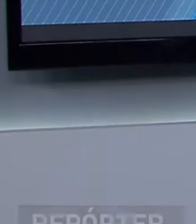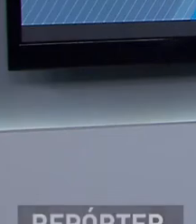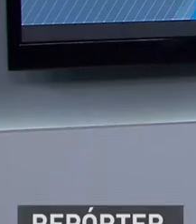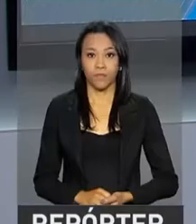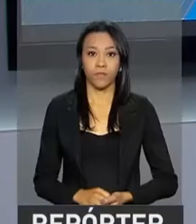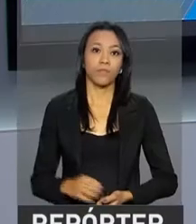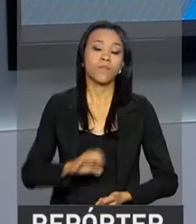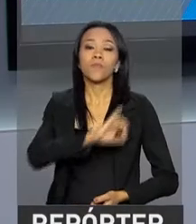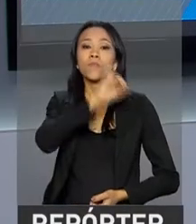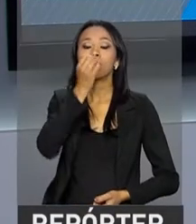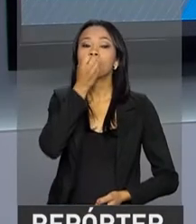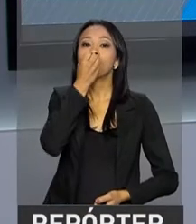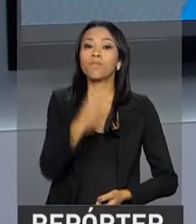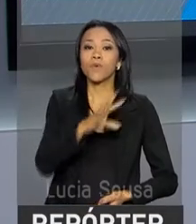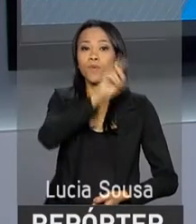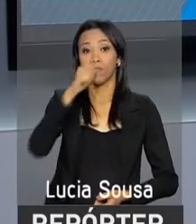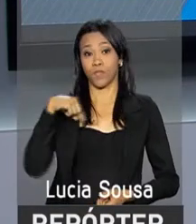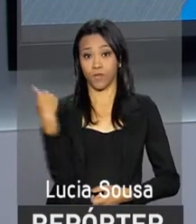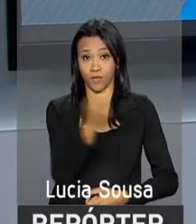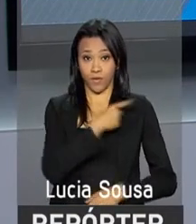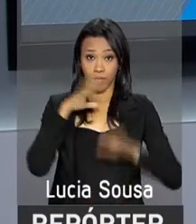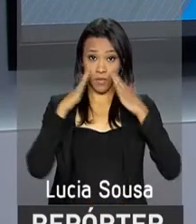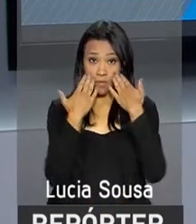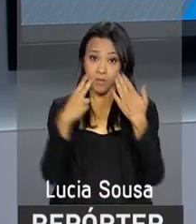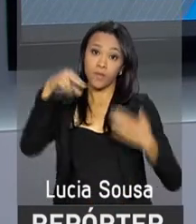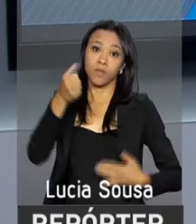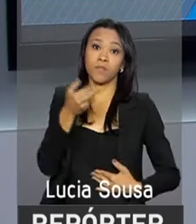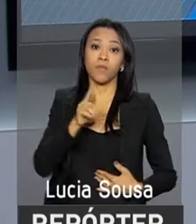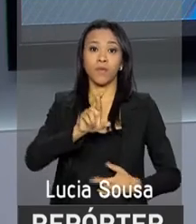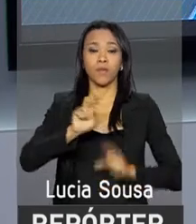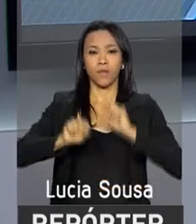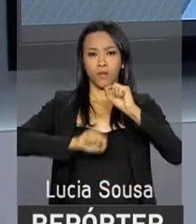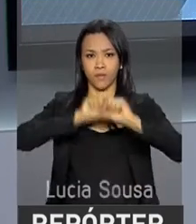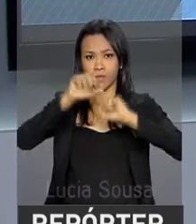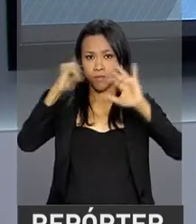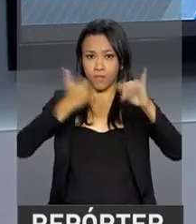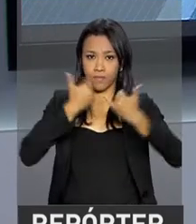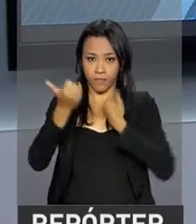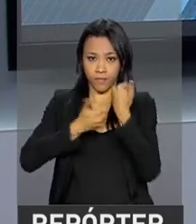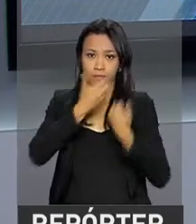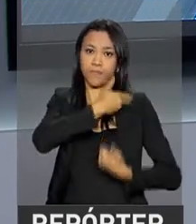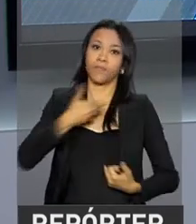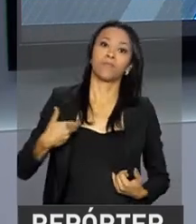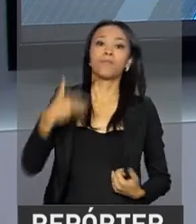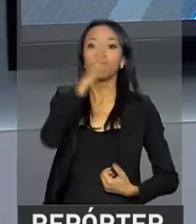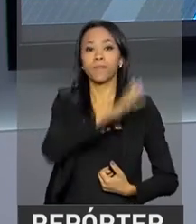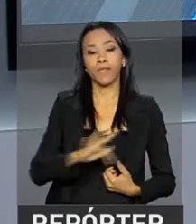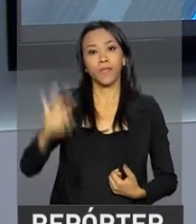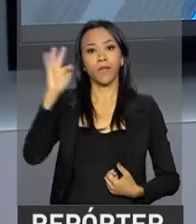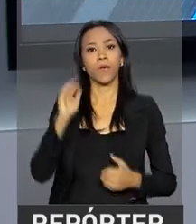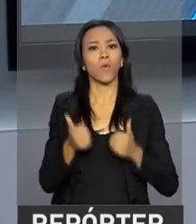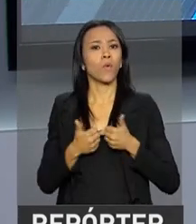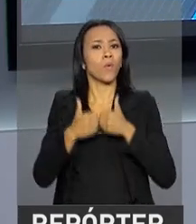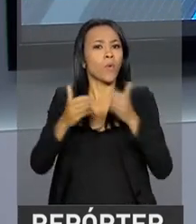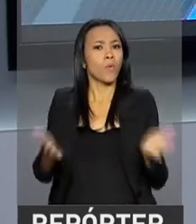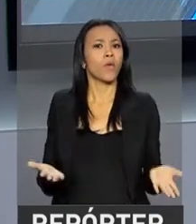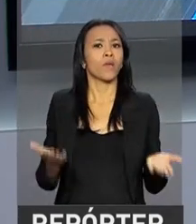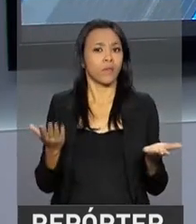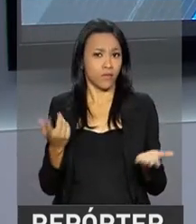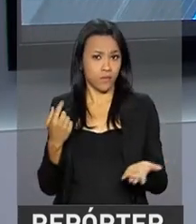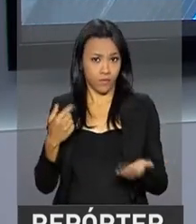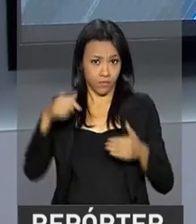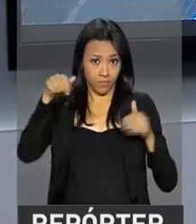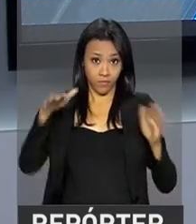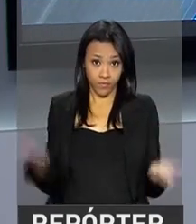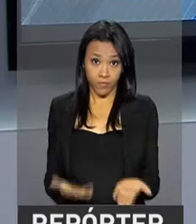olá bom dia estamos de volta com repórter nbr notícias do governo federal começa nesta sexta